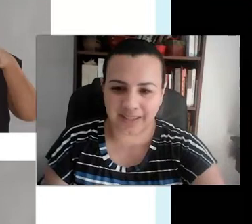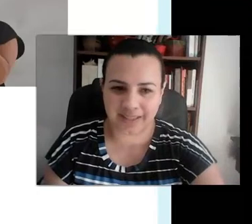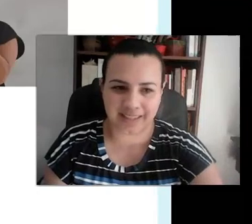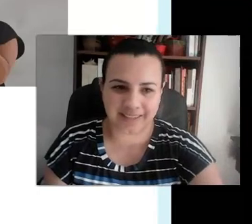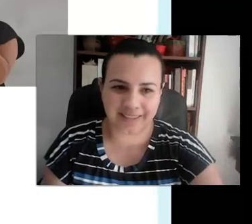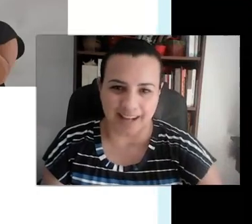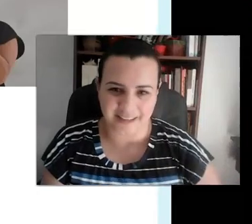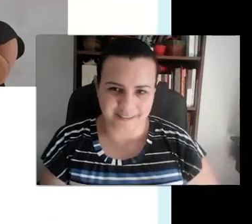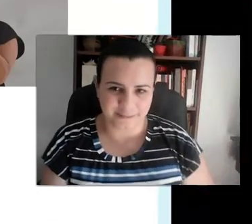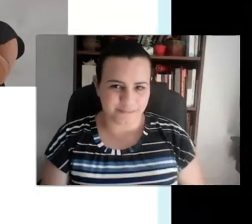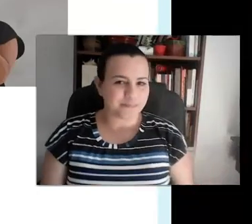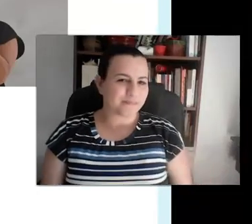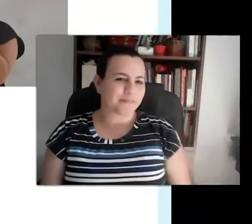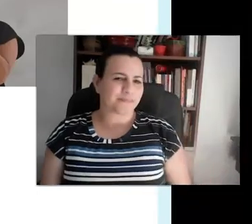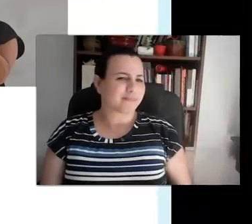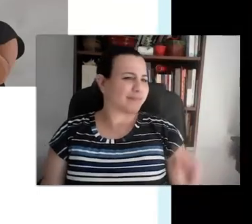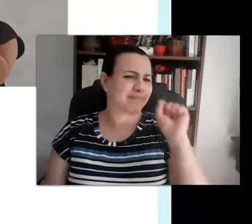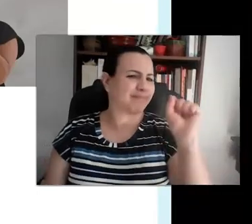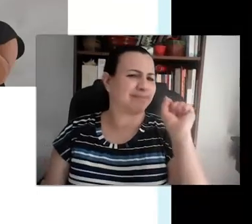uso desses sinais.